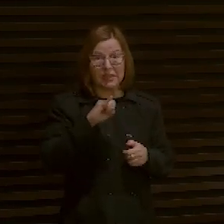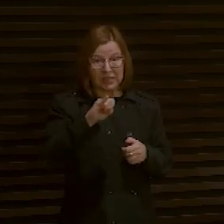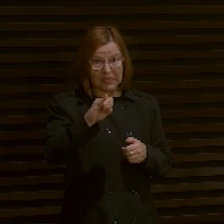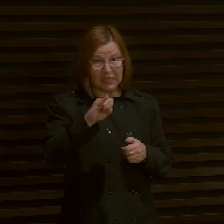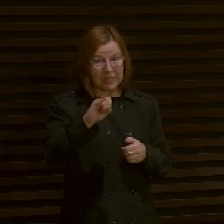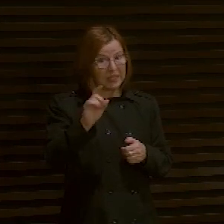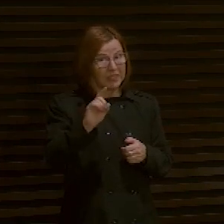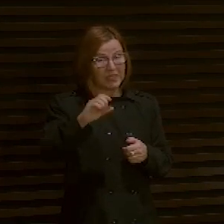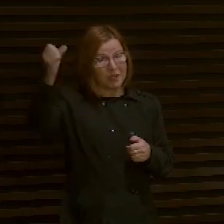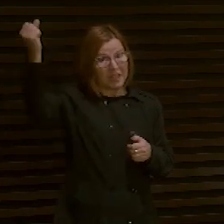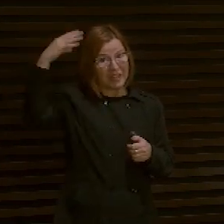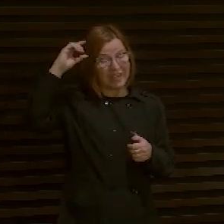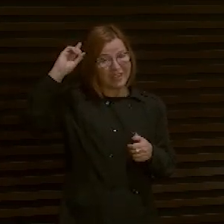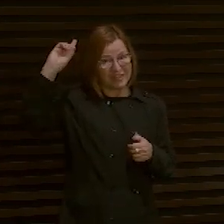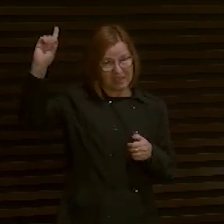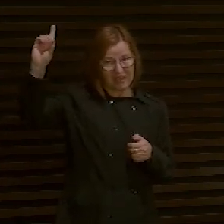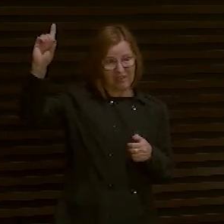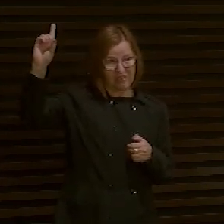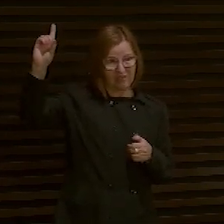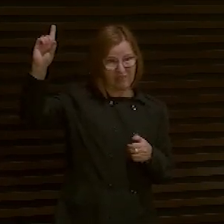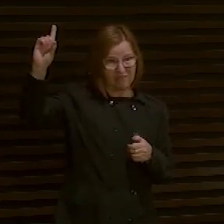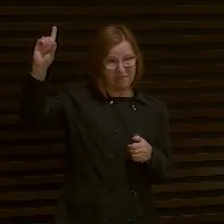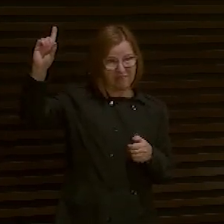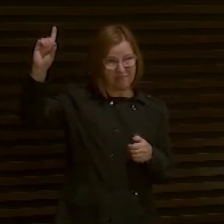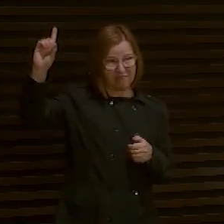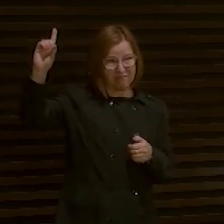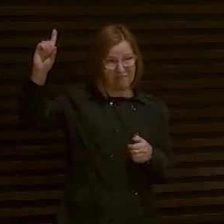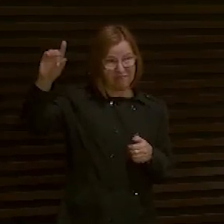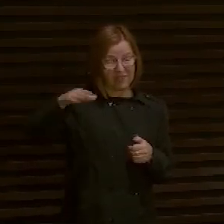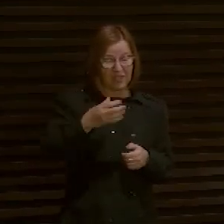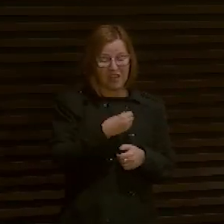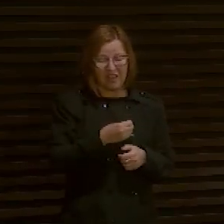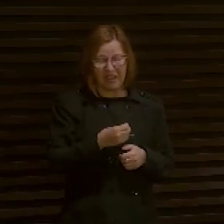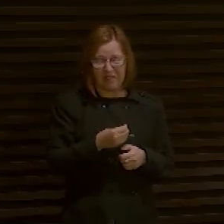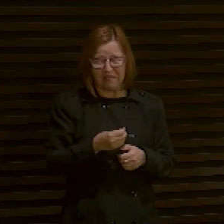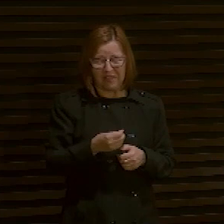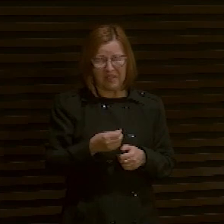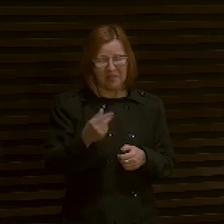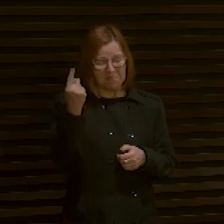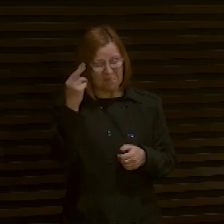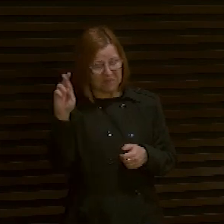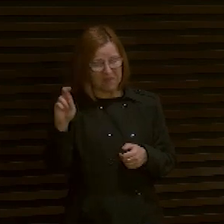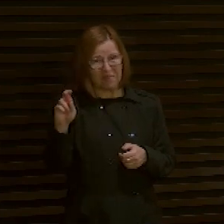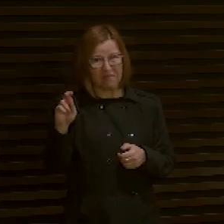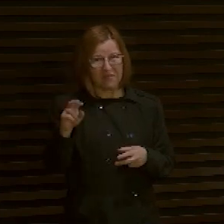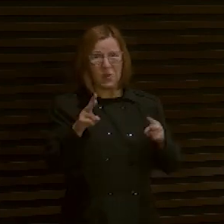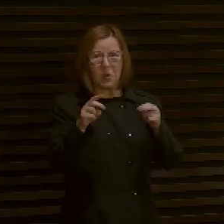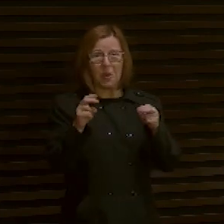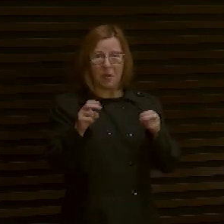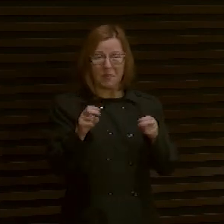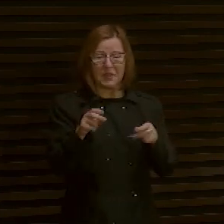segurando o ser humano, o negócio fica feio. Olha o nível de degradação que essa cidade chegou.